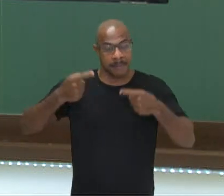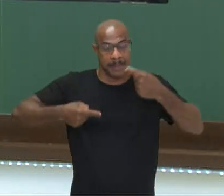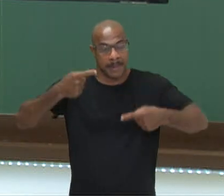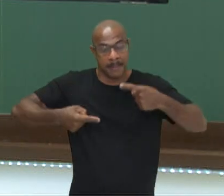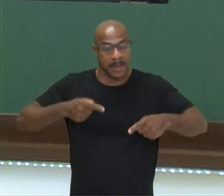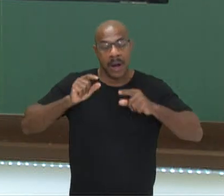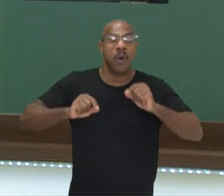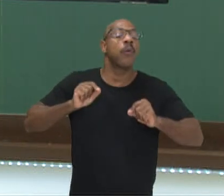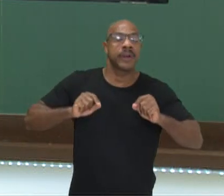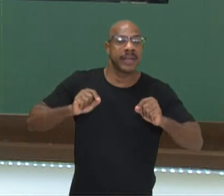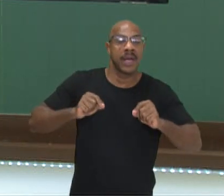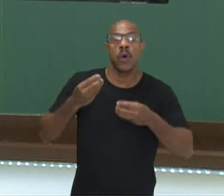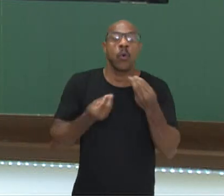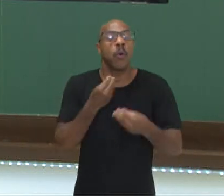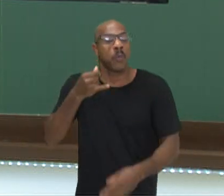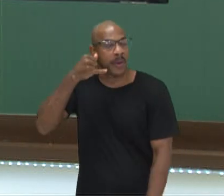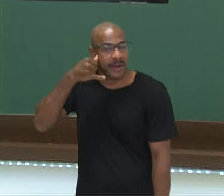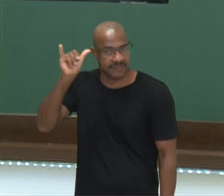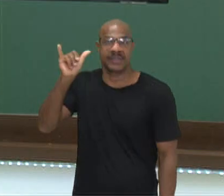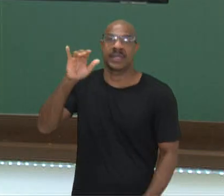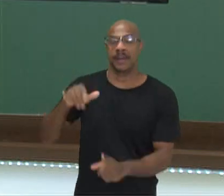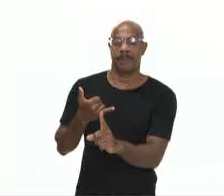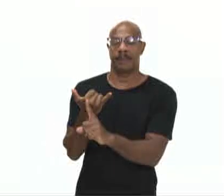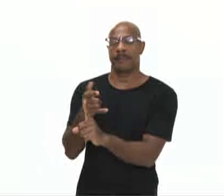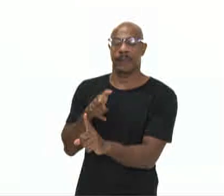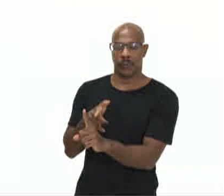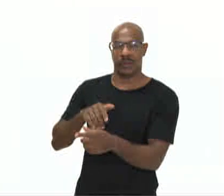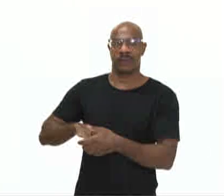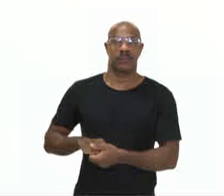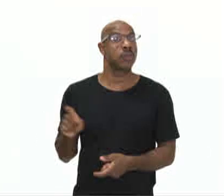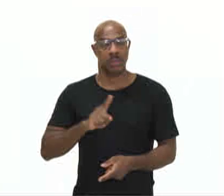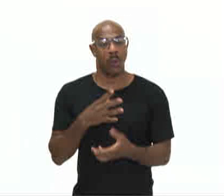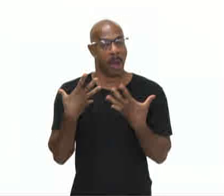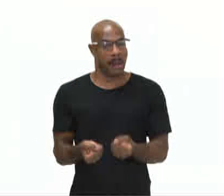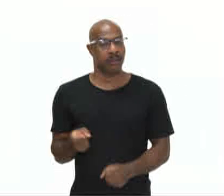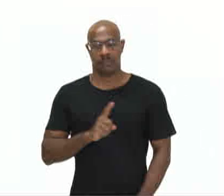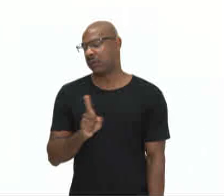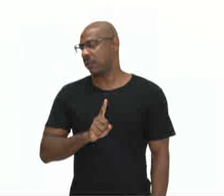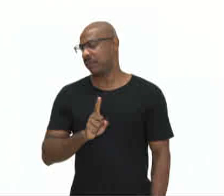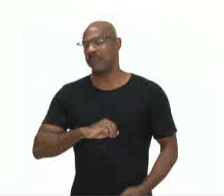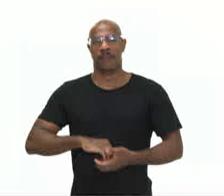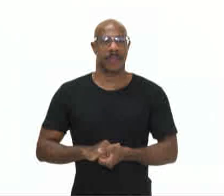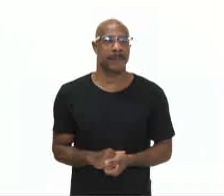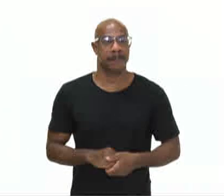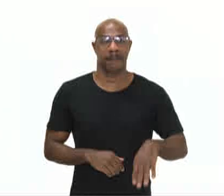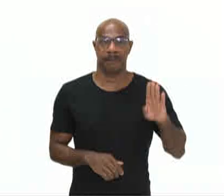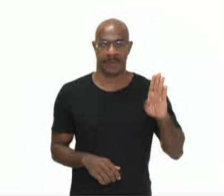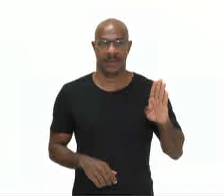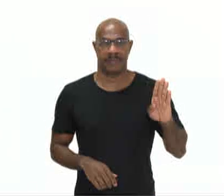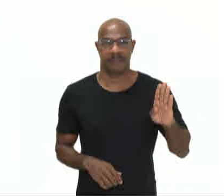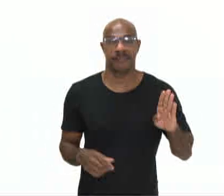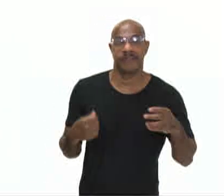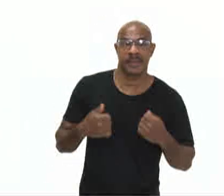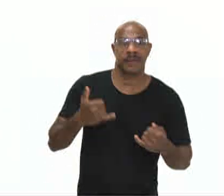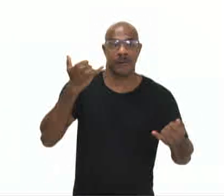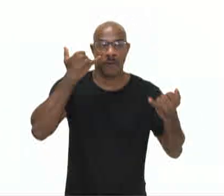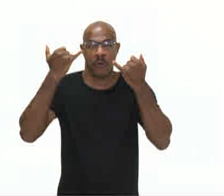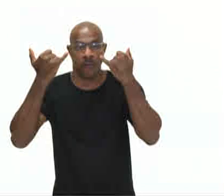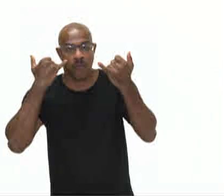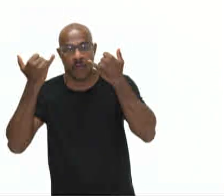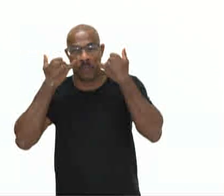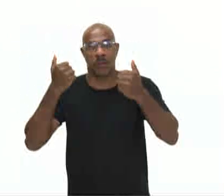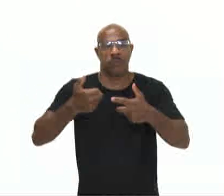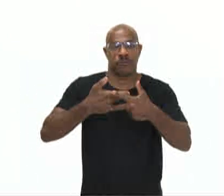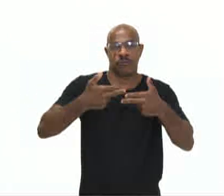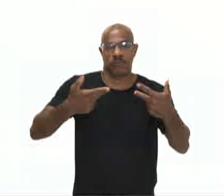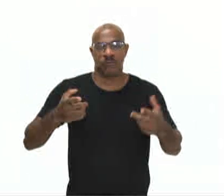não para o seu combate. Letra B. Promoção de atividades didáticas, informações de orientação e prevenção